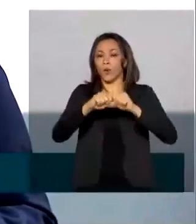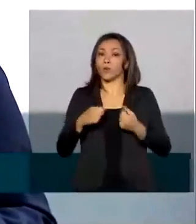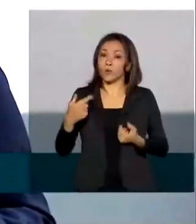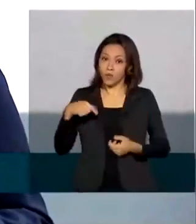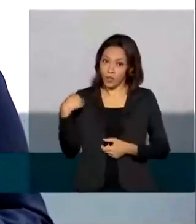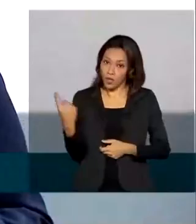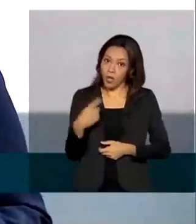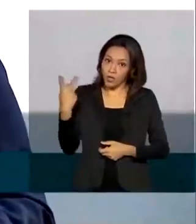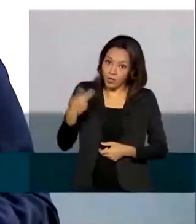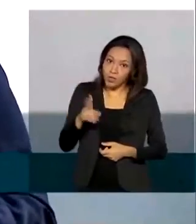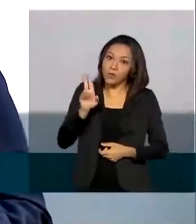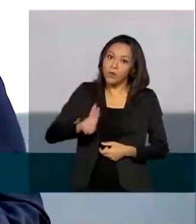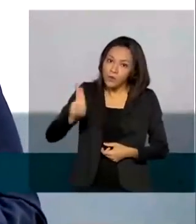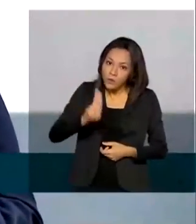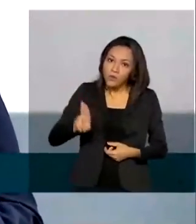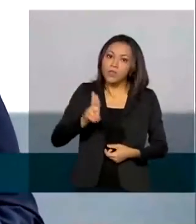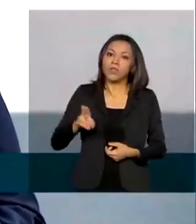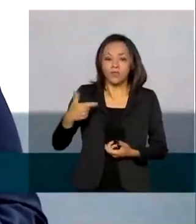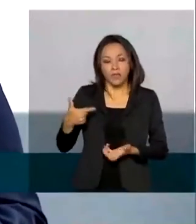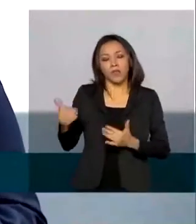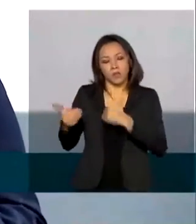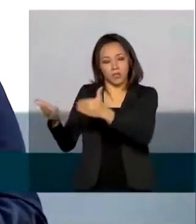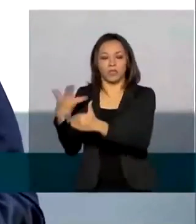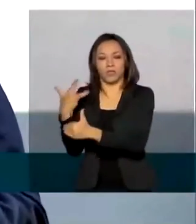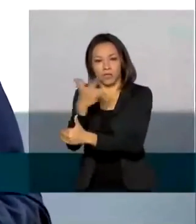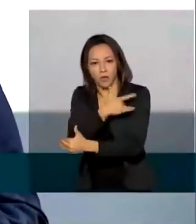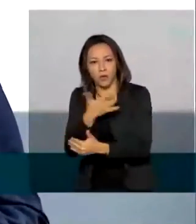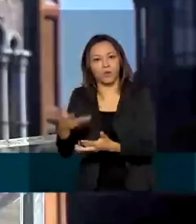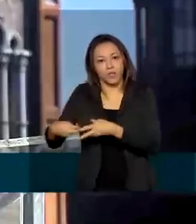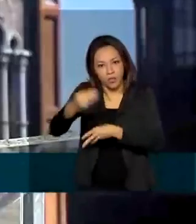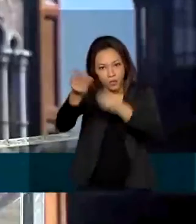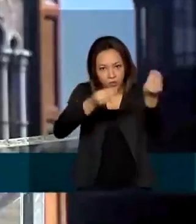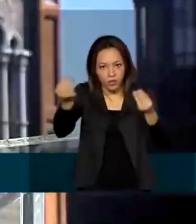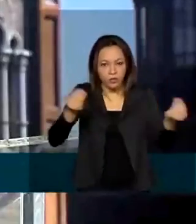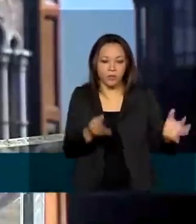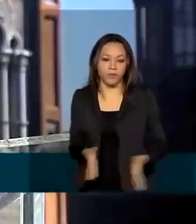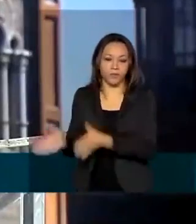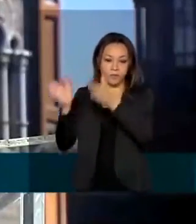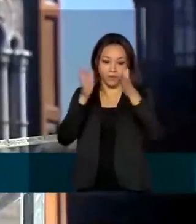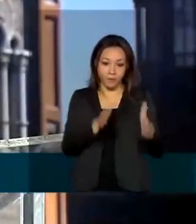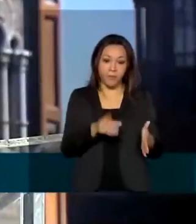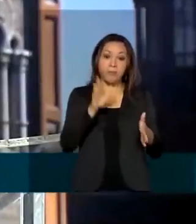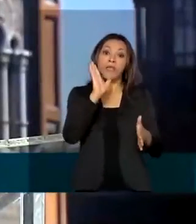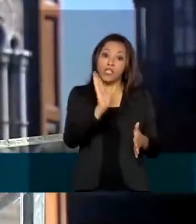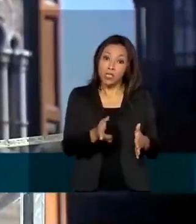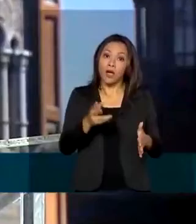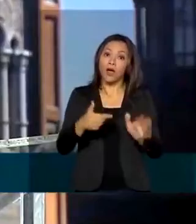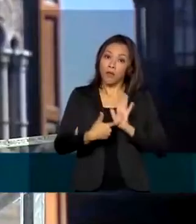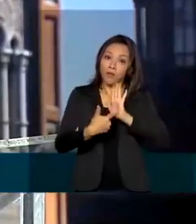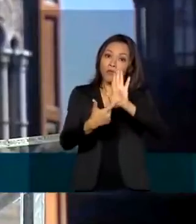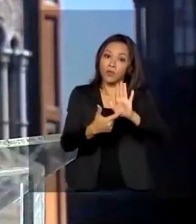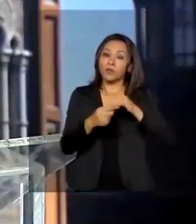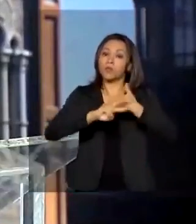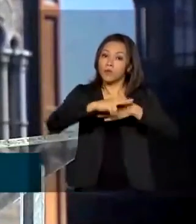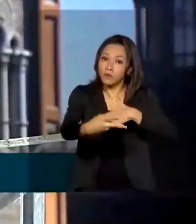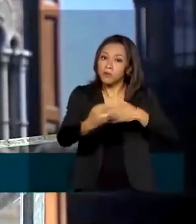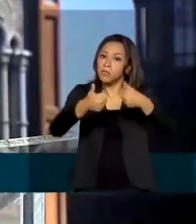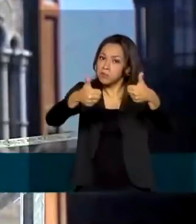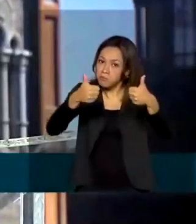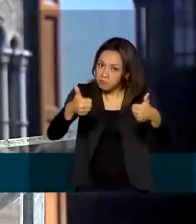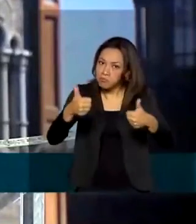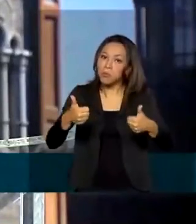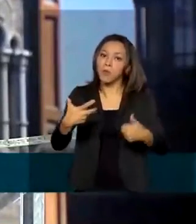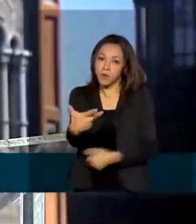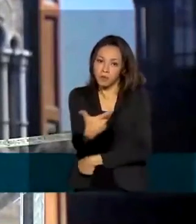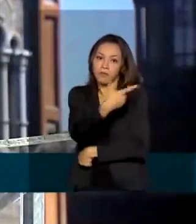Programa Nacional de Imunização e, consequentemente, o Ministério da Saúde distribui. Os benefícios já demonstrados em estudos de